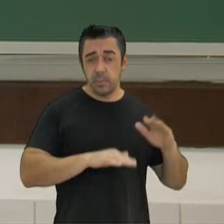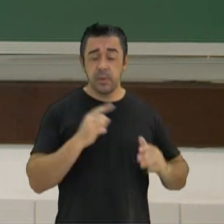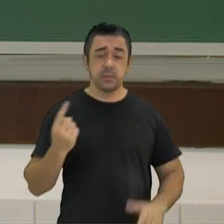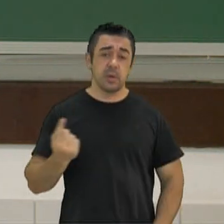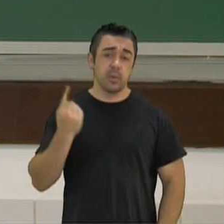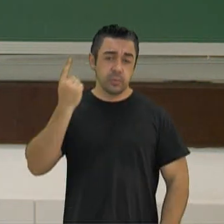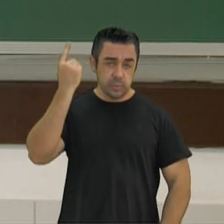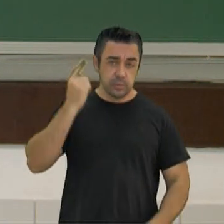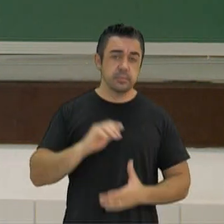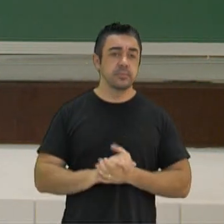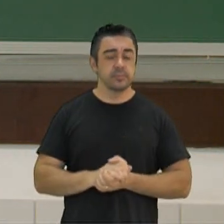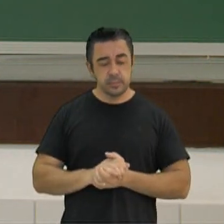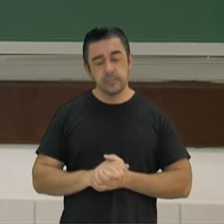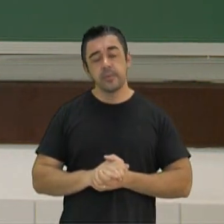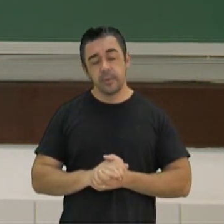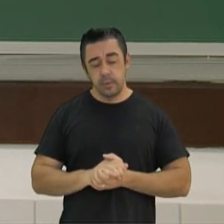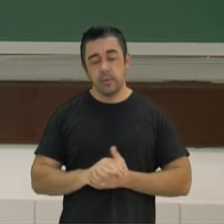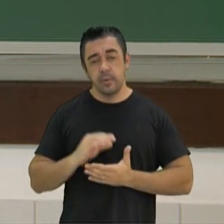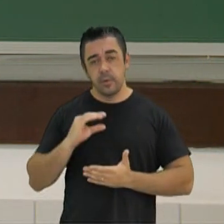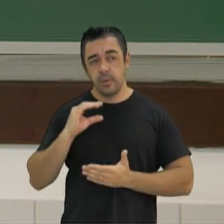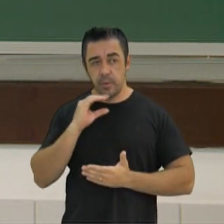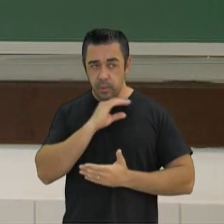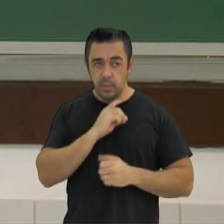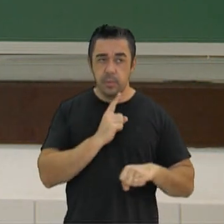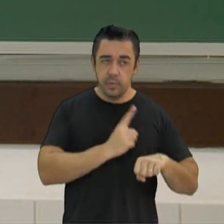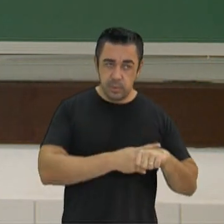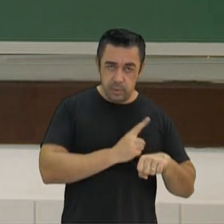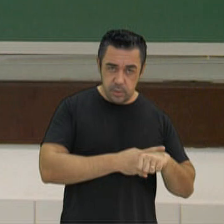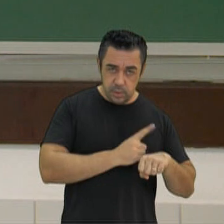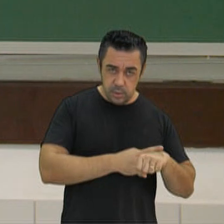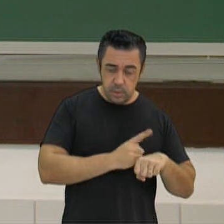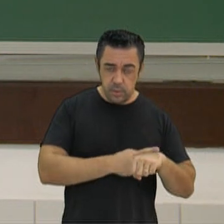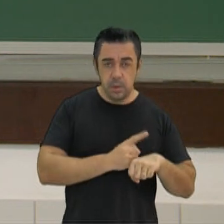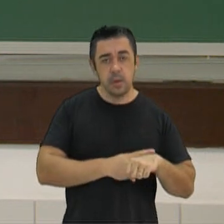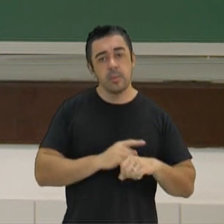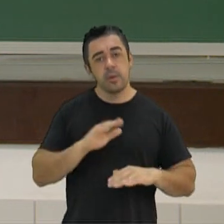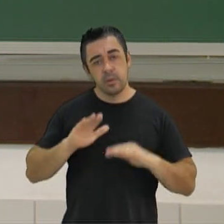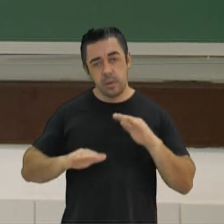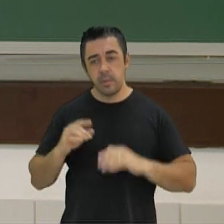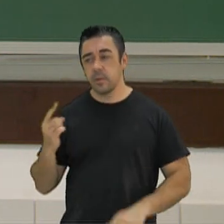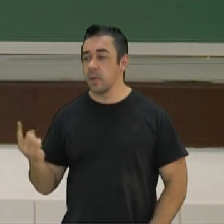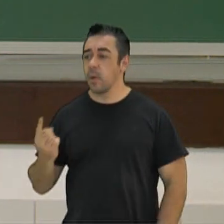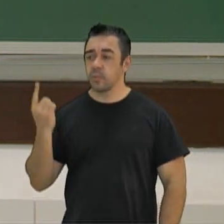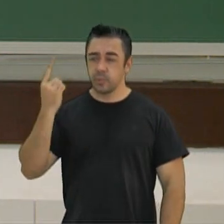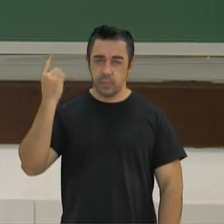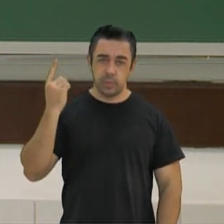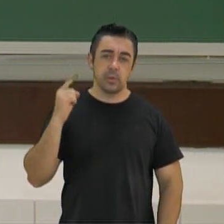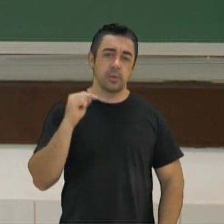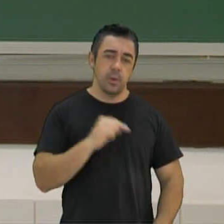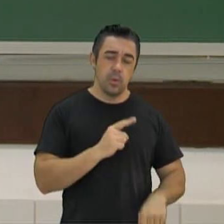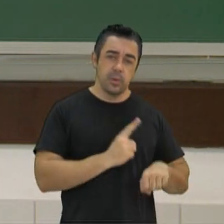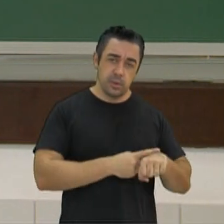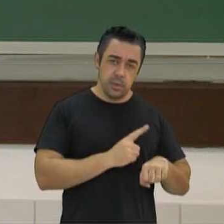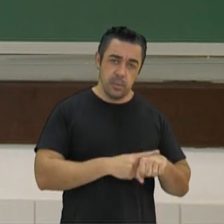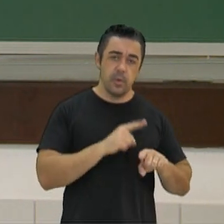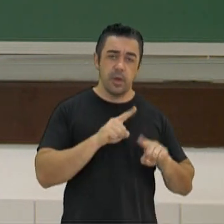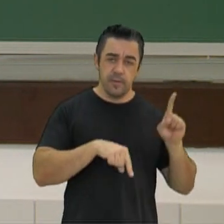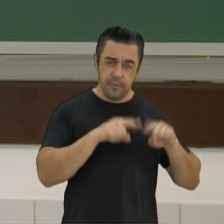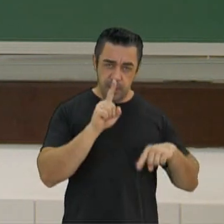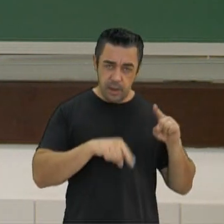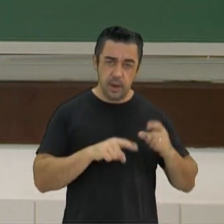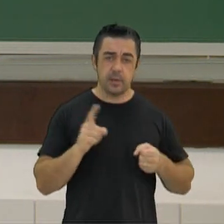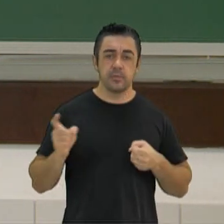altura? Logicamente que o tempo depende da altura, então tempo é a nossa